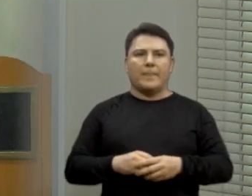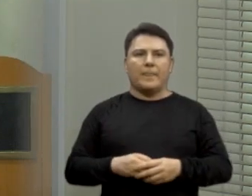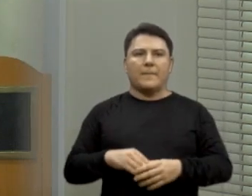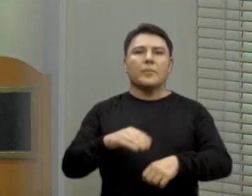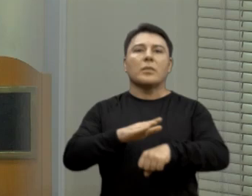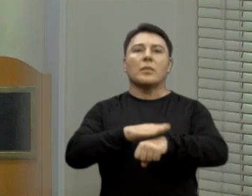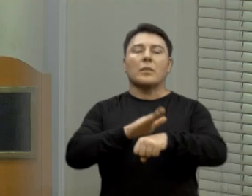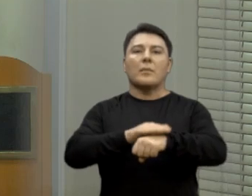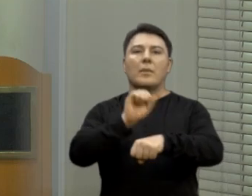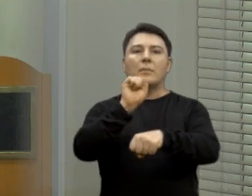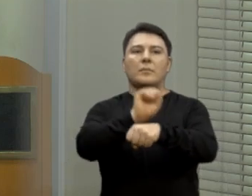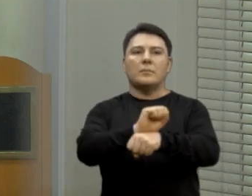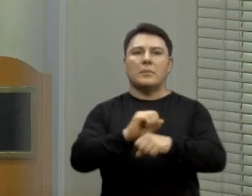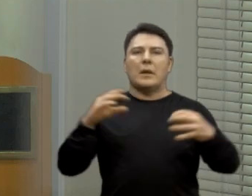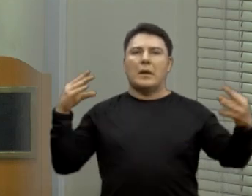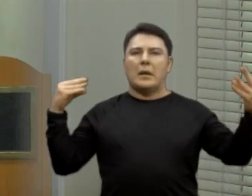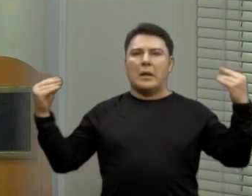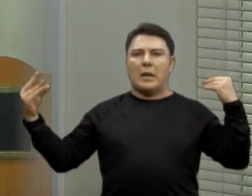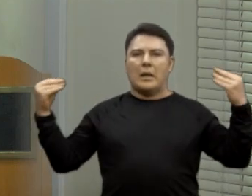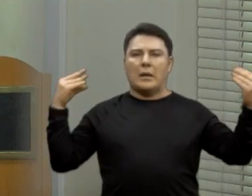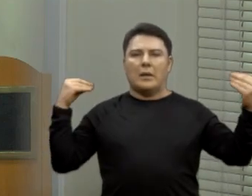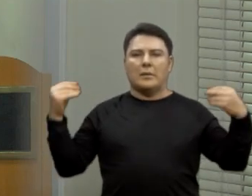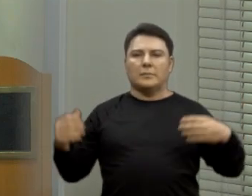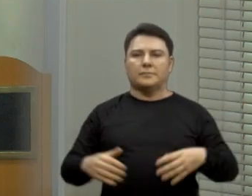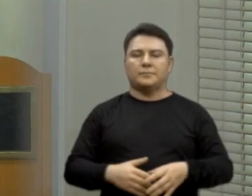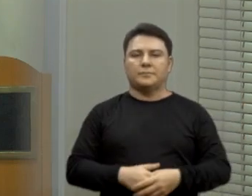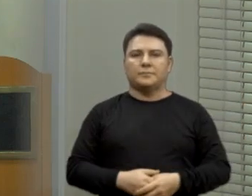Segura meu tempo, por favor.